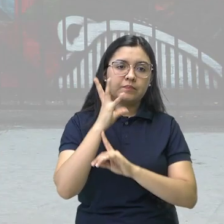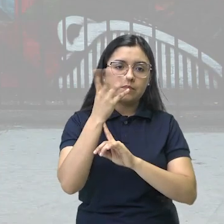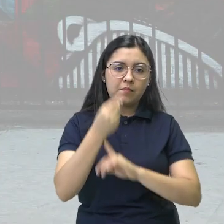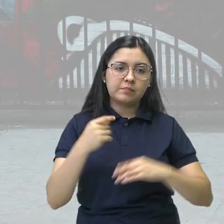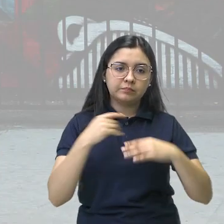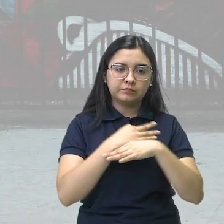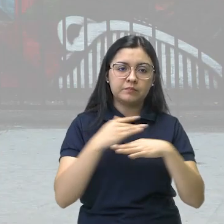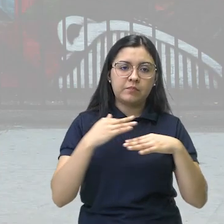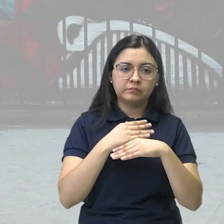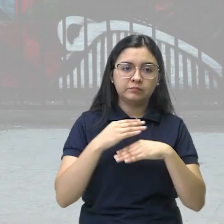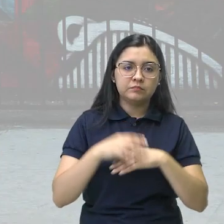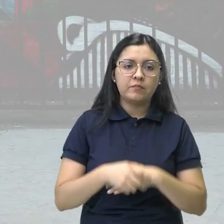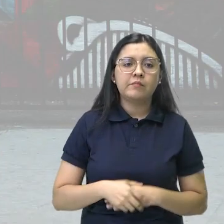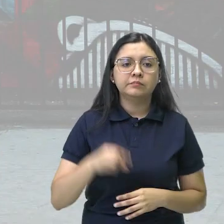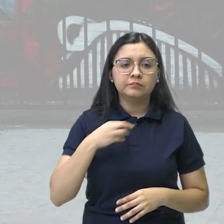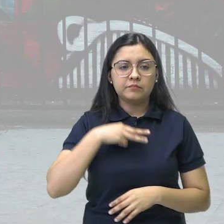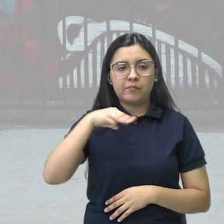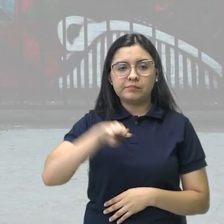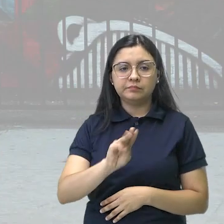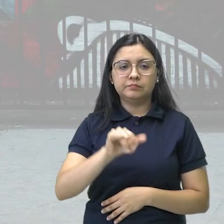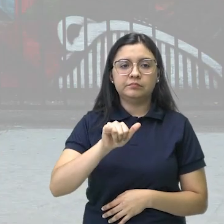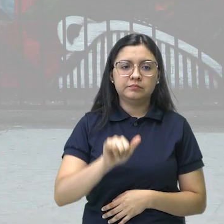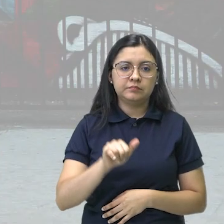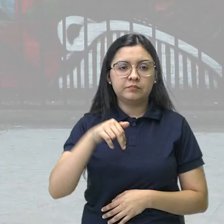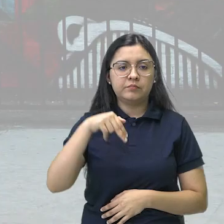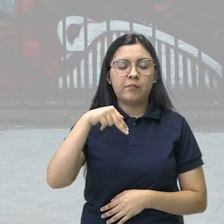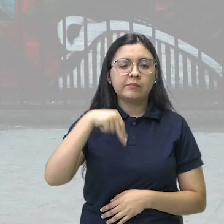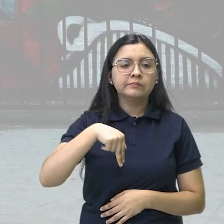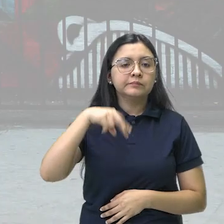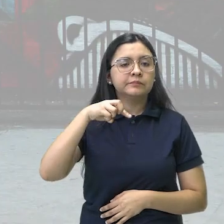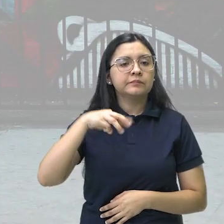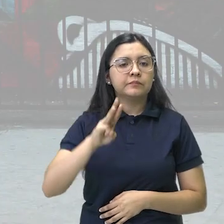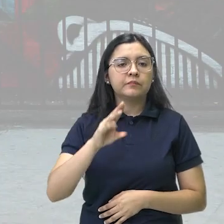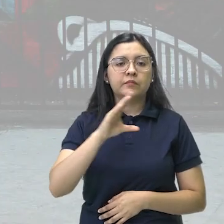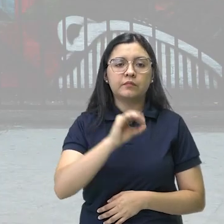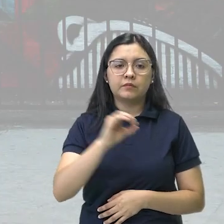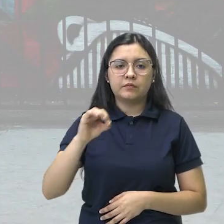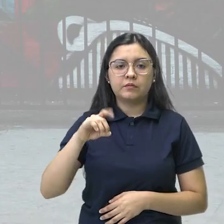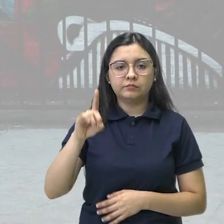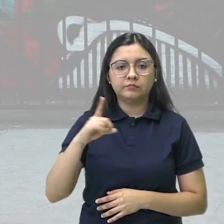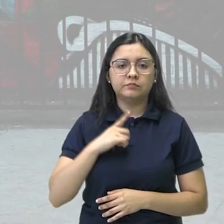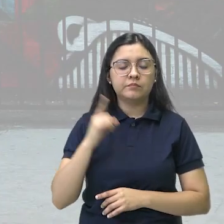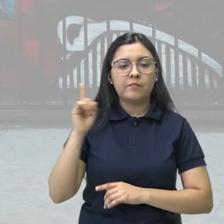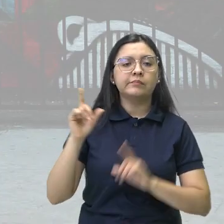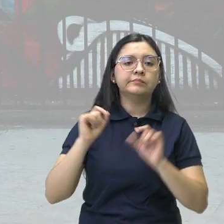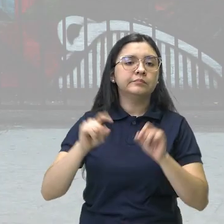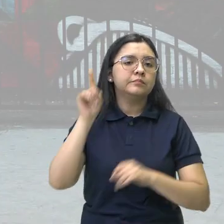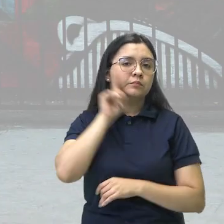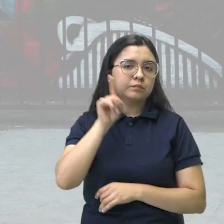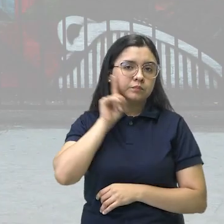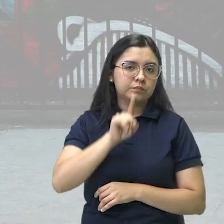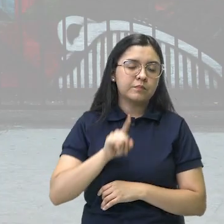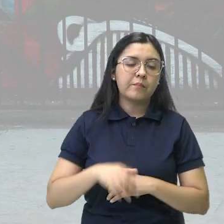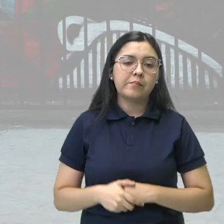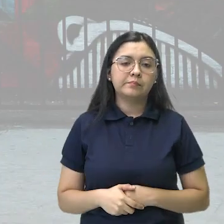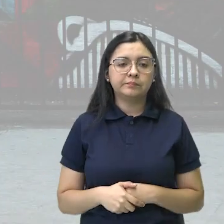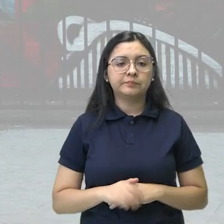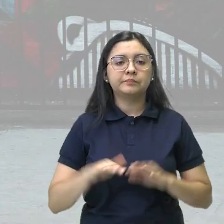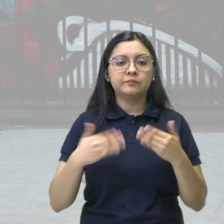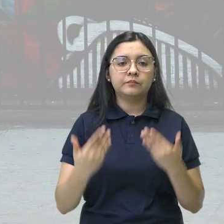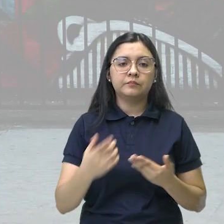arte urbana chamado Winnow Walls, lá na cidade de Miami, nos Estados